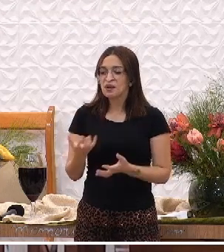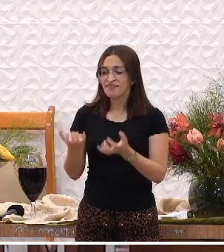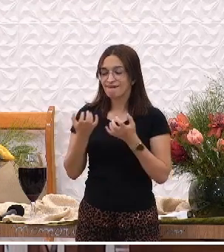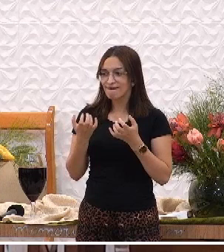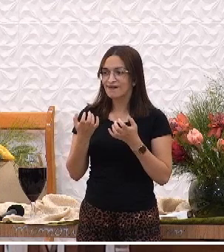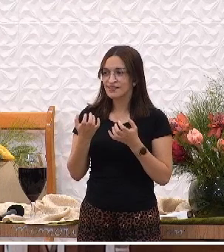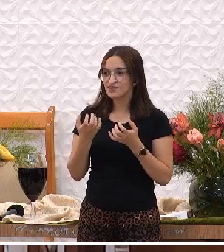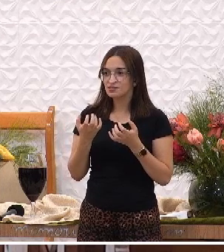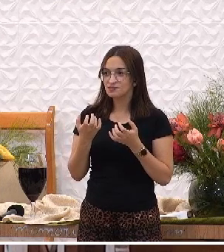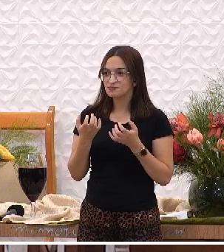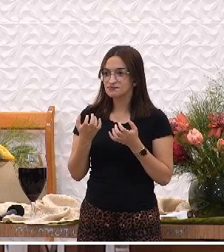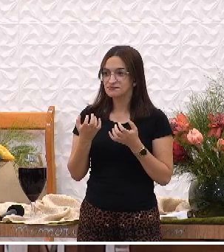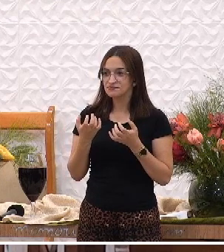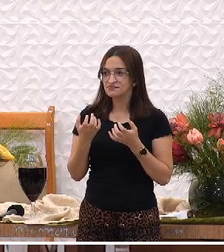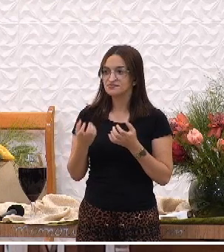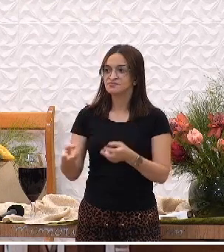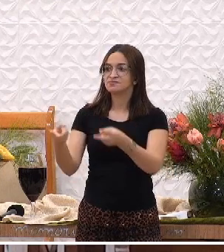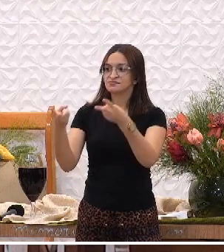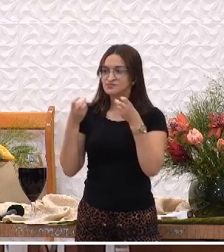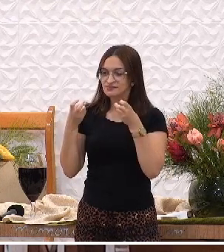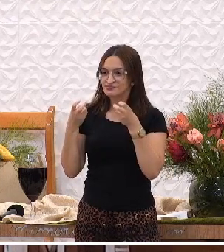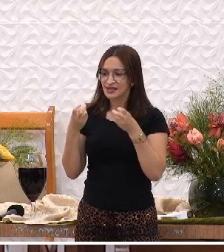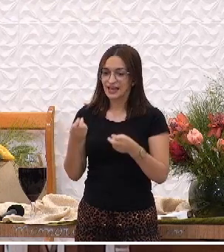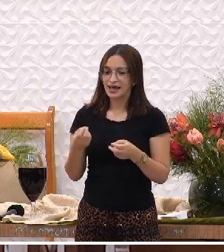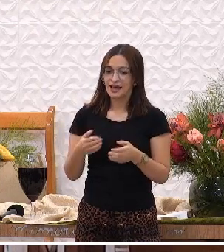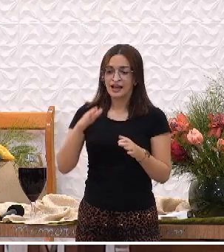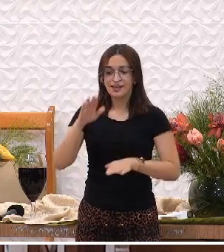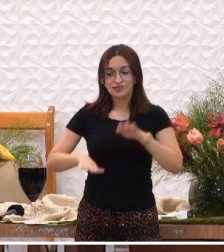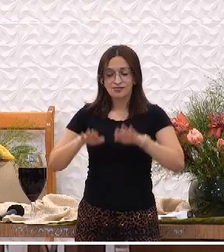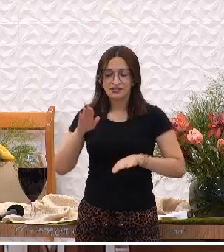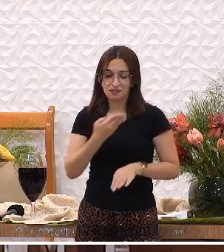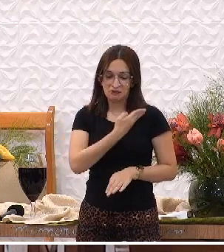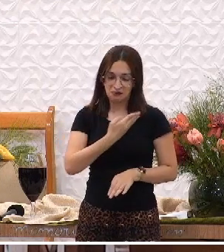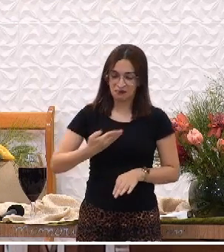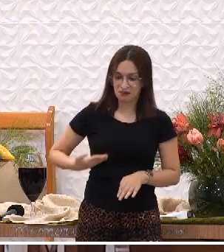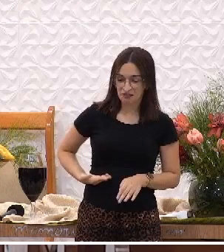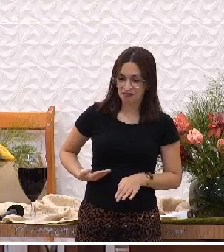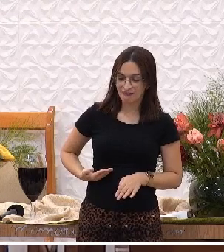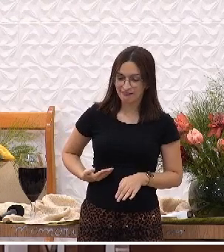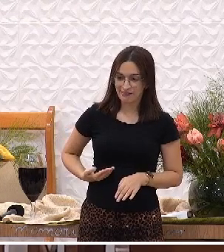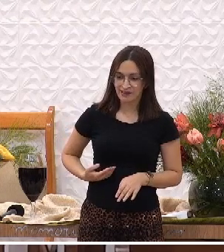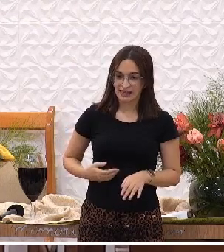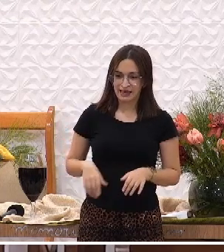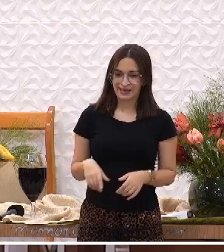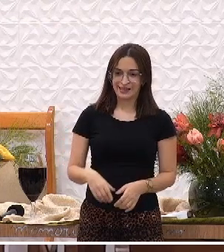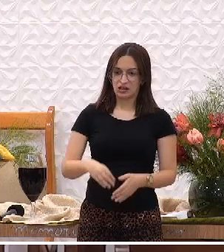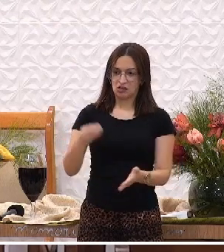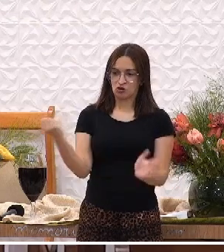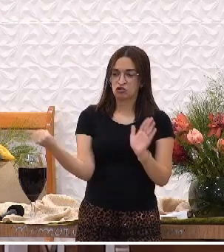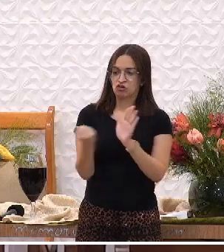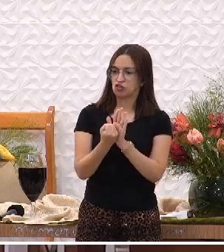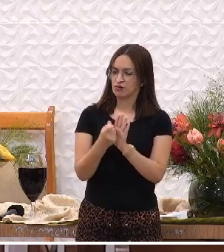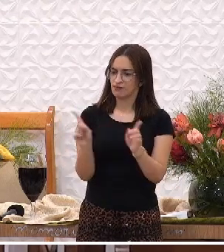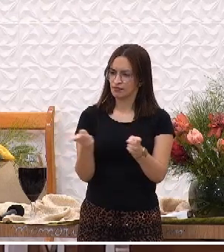momento que ela não vai seguir a forma de governo, né, por ela ser independente, mas é uma pergunta mais pessoal mesmo, tipo, a tua opinião sobre isso,